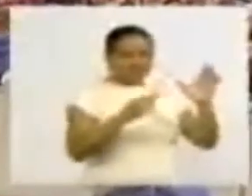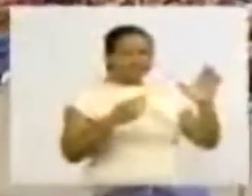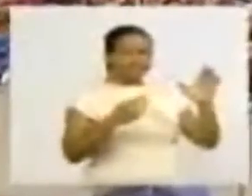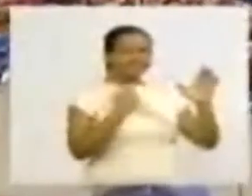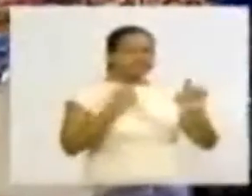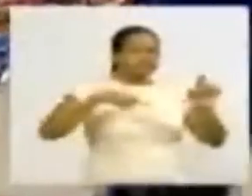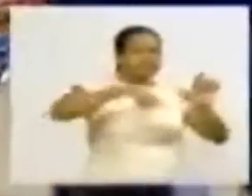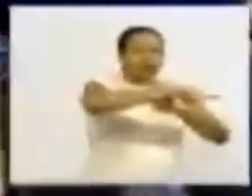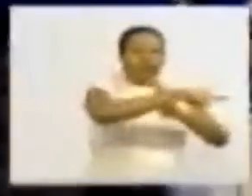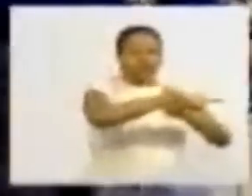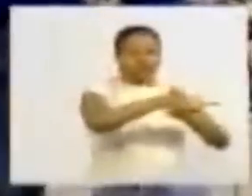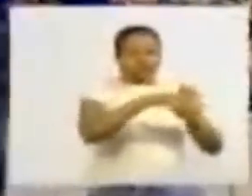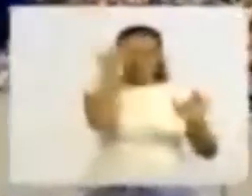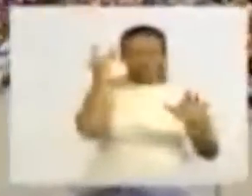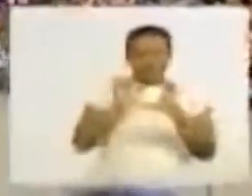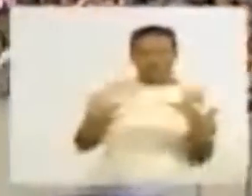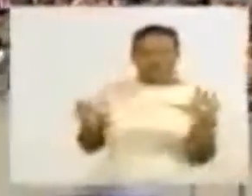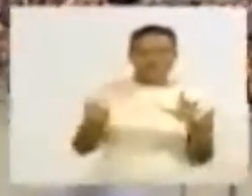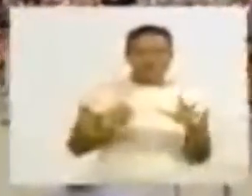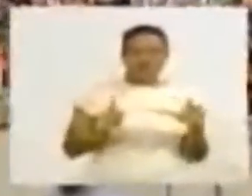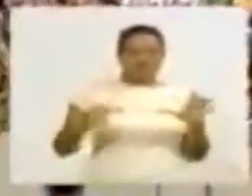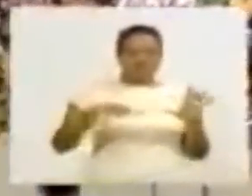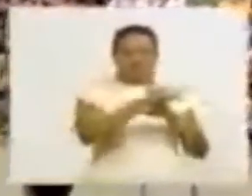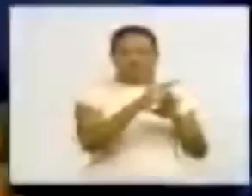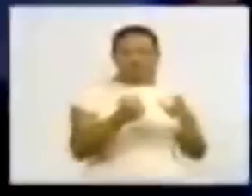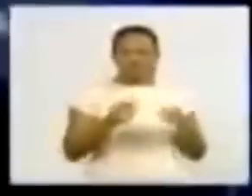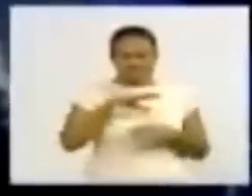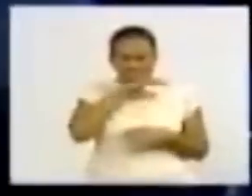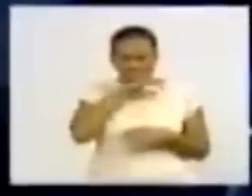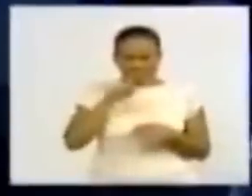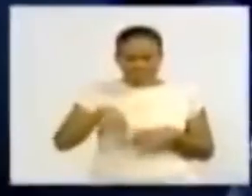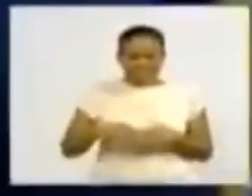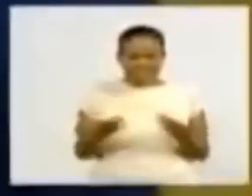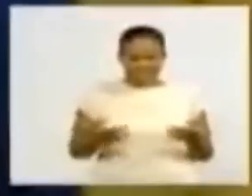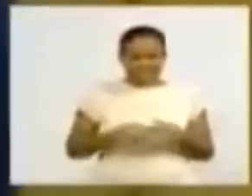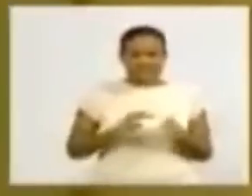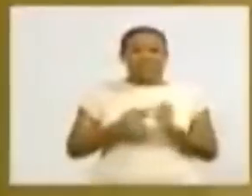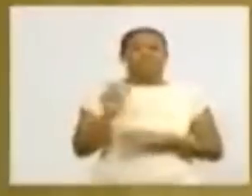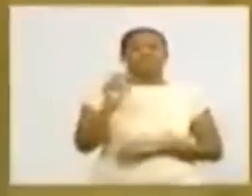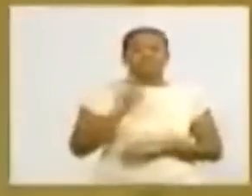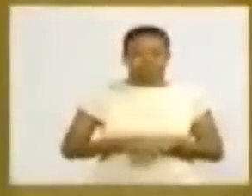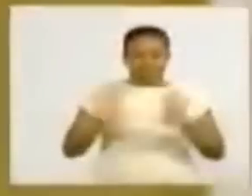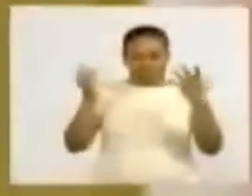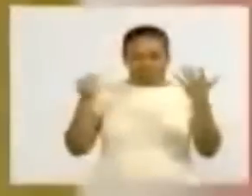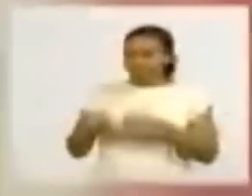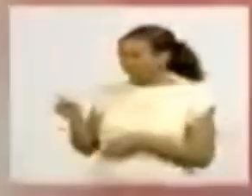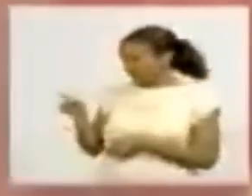Humanamente falando, nós somos humilhados. Humanamente falando, as pessoas olham para nós e dizem: aqui você não tem lugar mais.